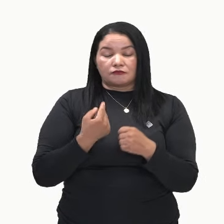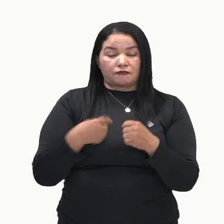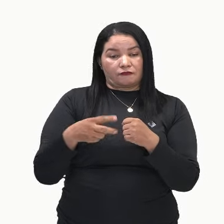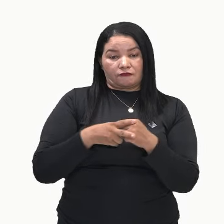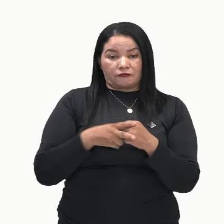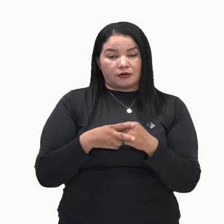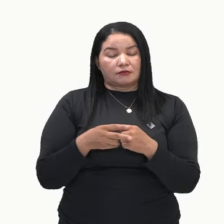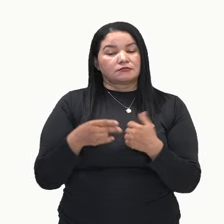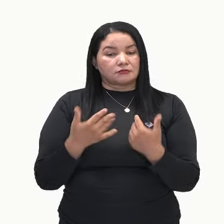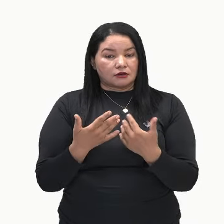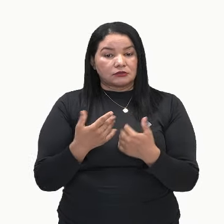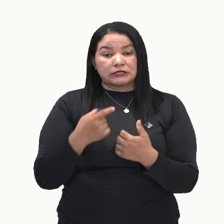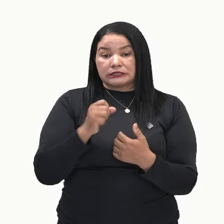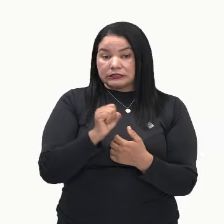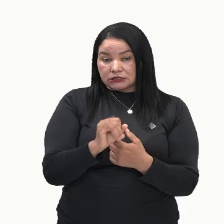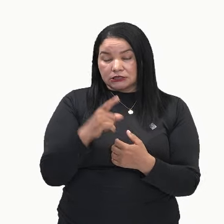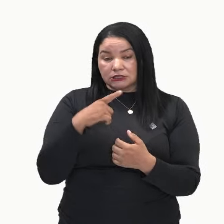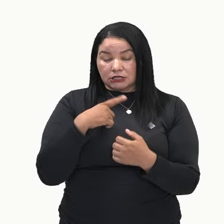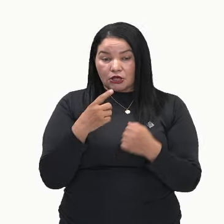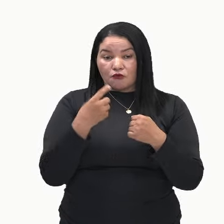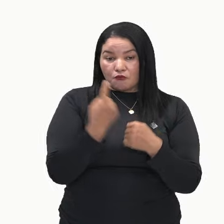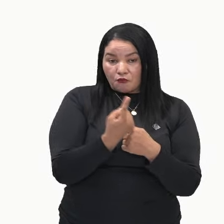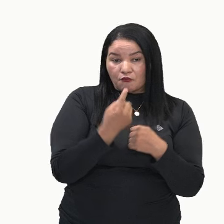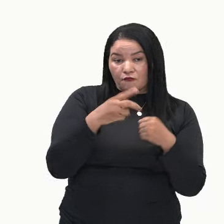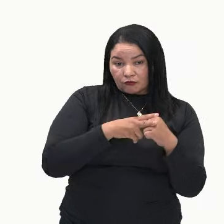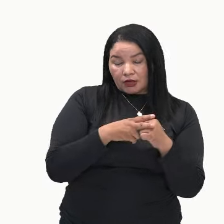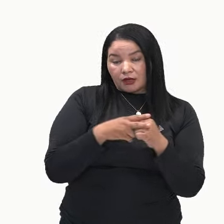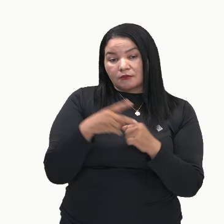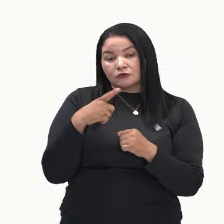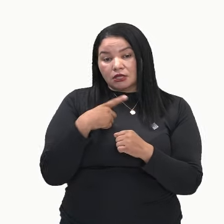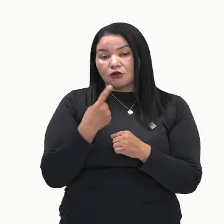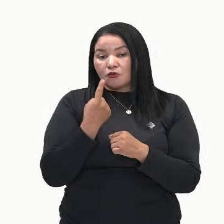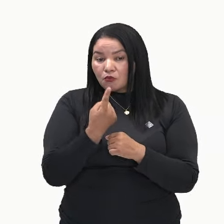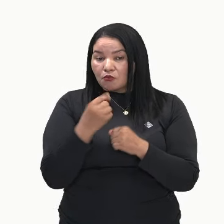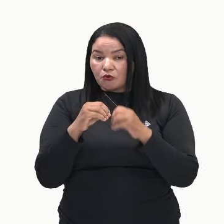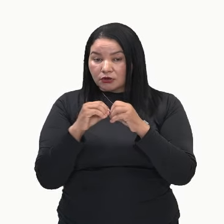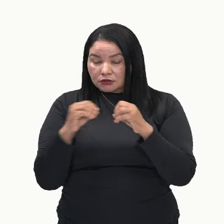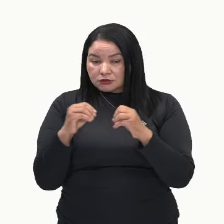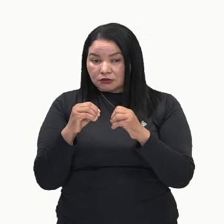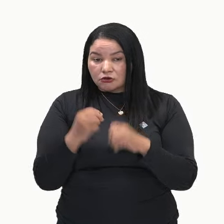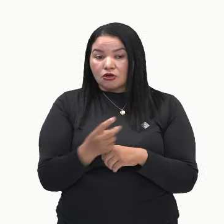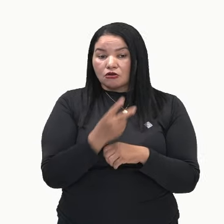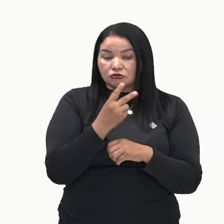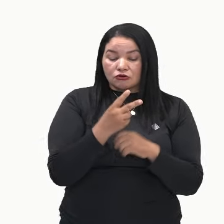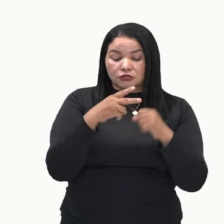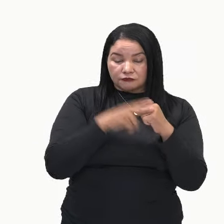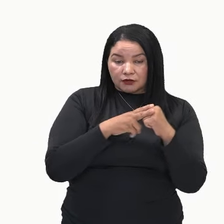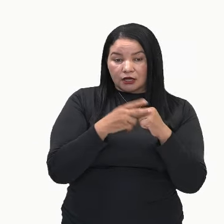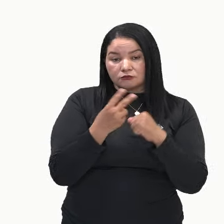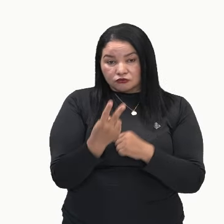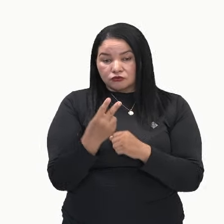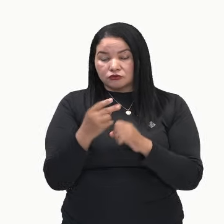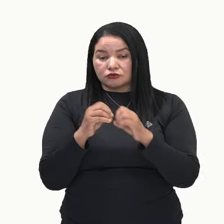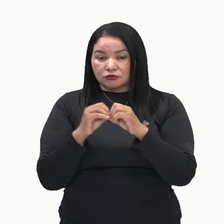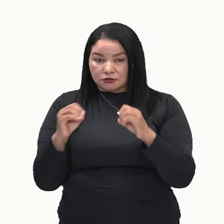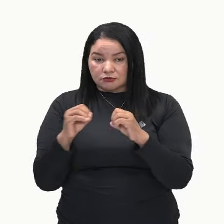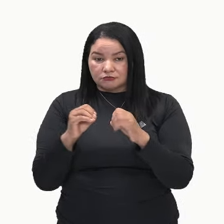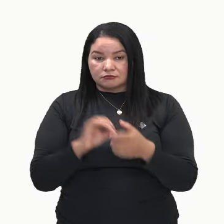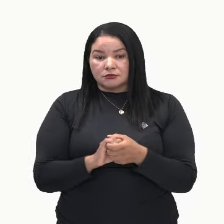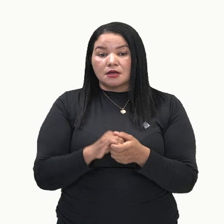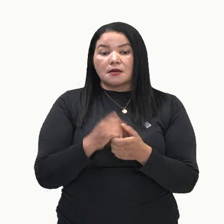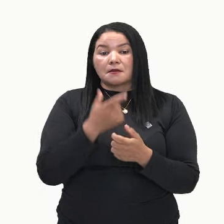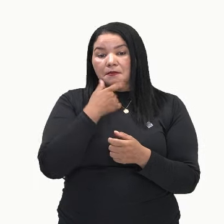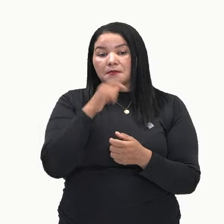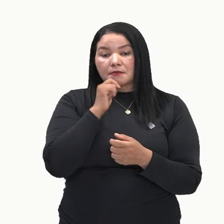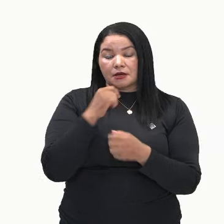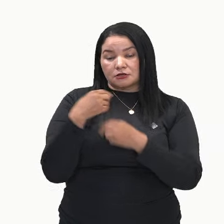Então, se eu tenho um verbo, eu tenho uma oração. Dois verbos, duas orações. Então, eu tenho aqui, pais ou responsáveis